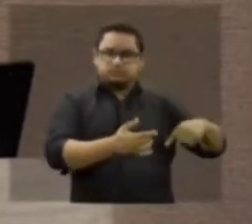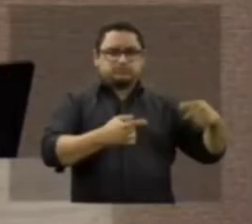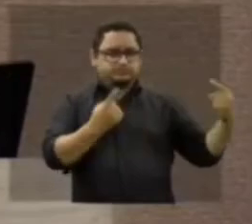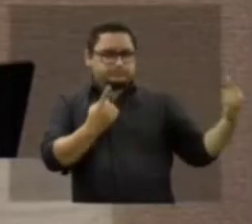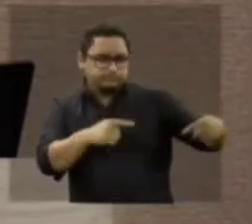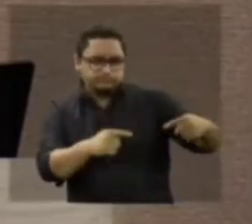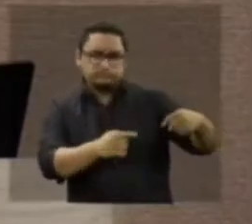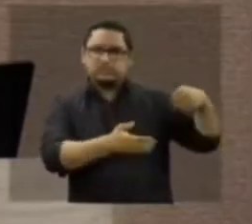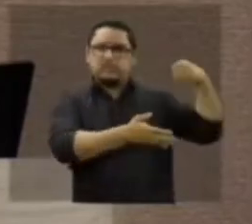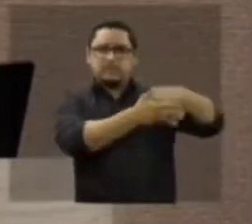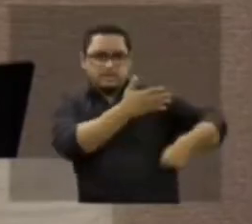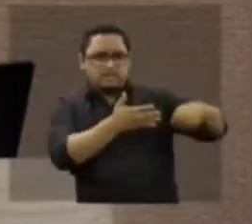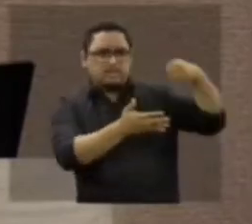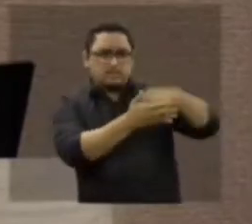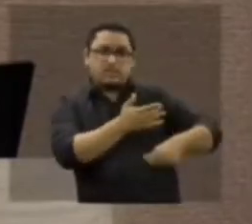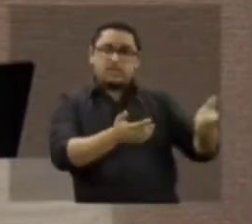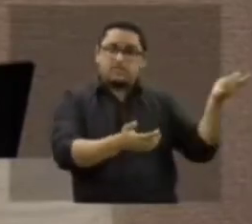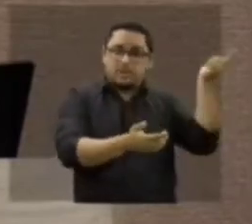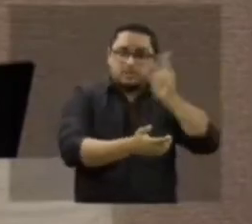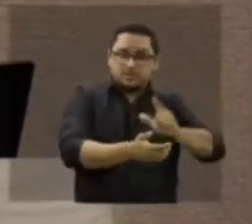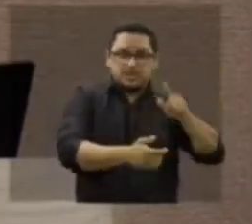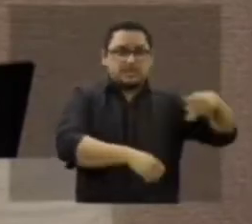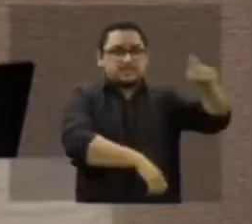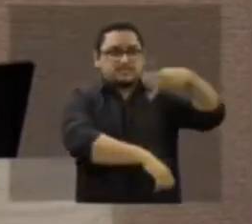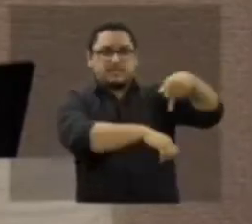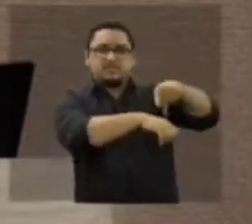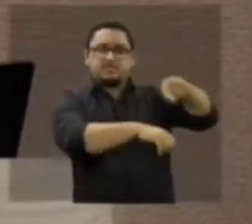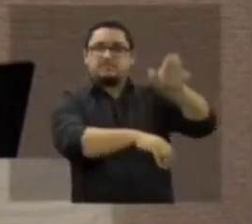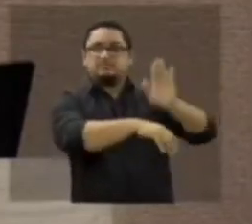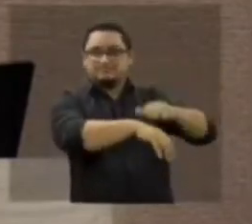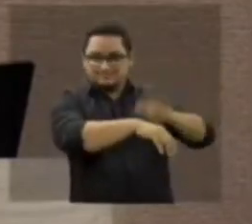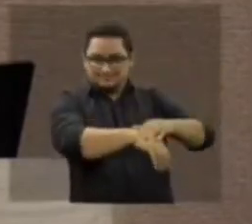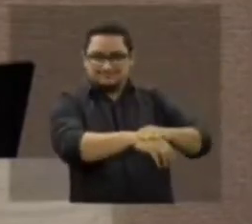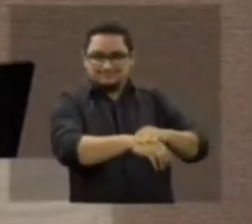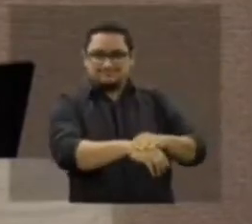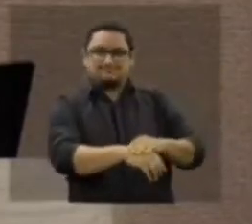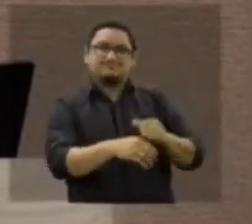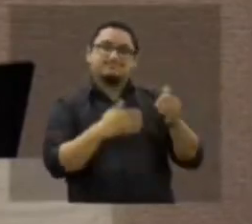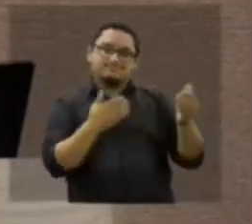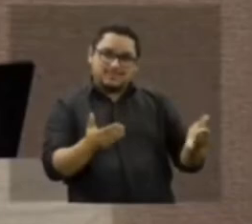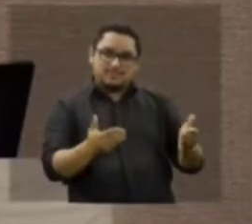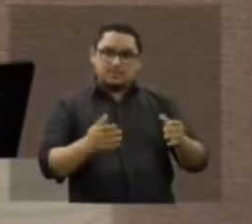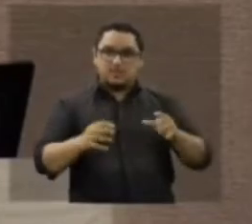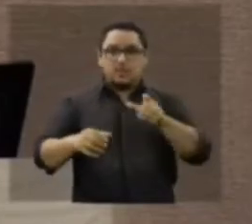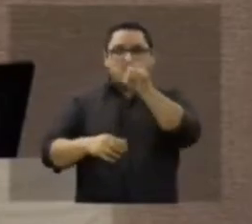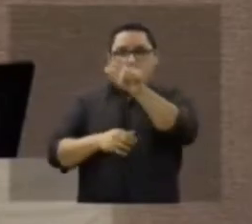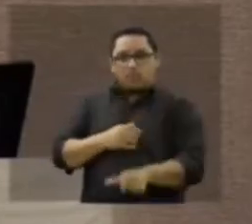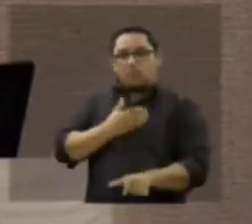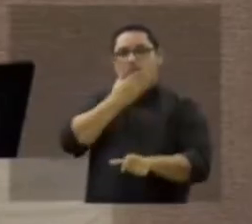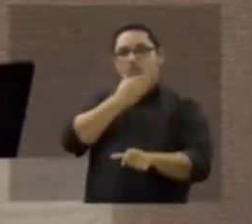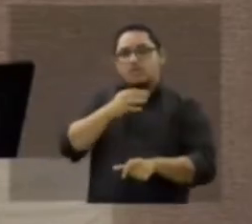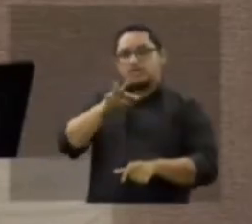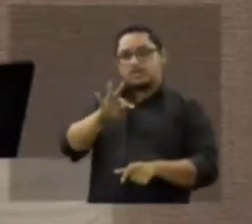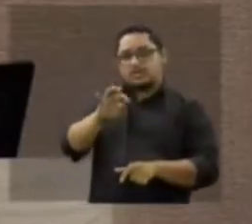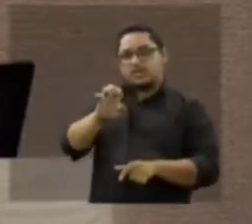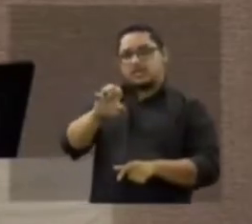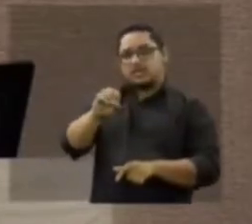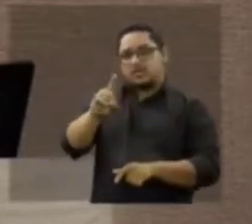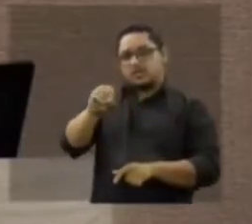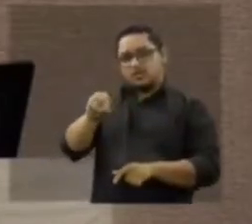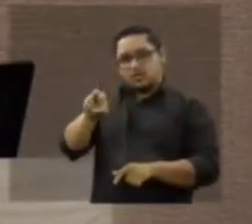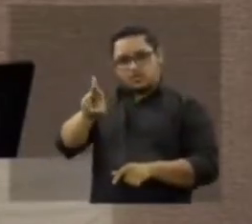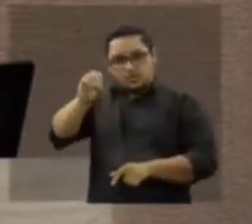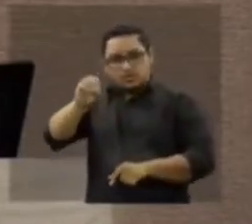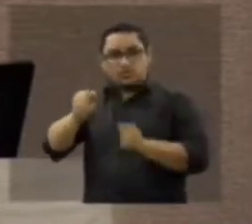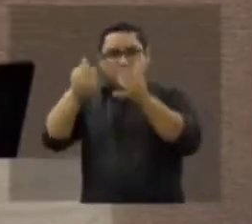nação Soberana foi o ponto culminante do movimento sionista concebido por Teodoro hetzel em Sua obra o